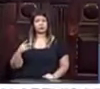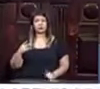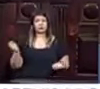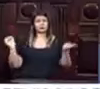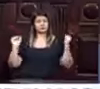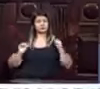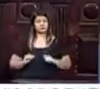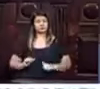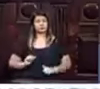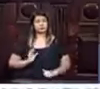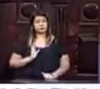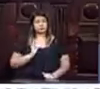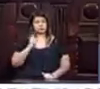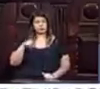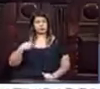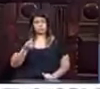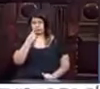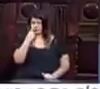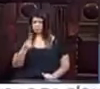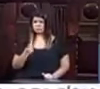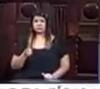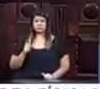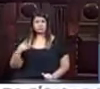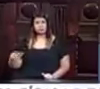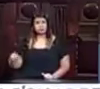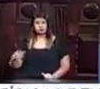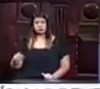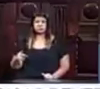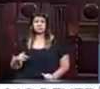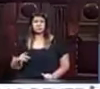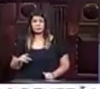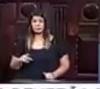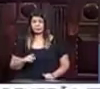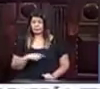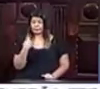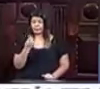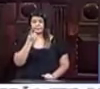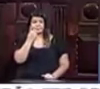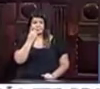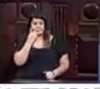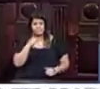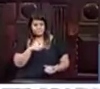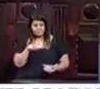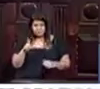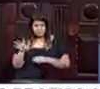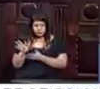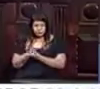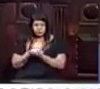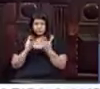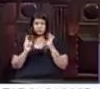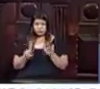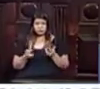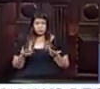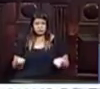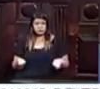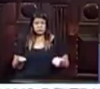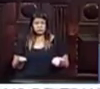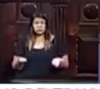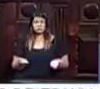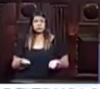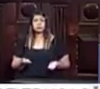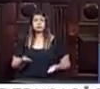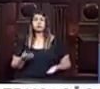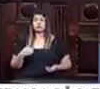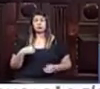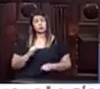rebaixado, medíocre, diante dos interesses das grandes corporações. É isso que o parlamento vai fazer também? É assim que o parlamento vai se comportar também?